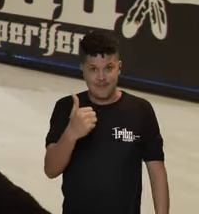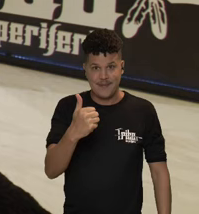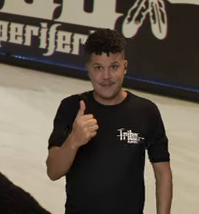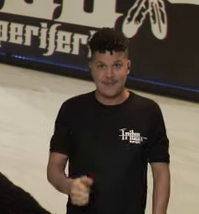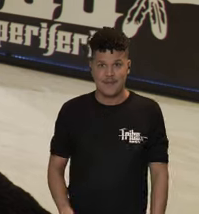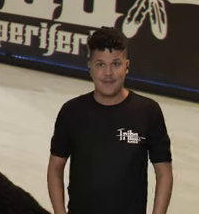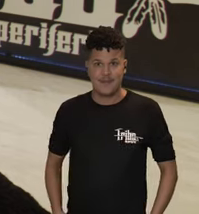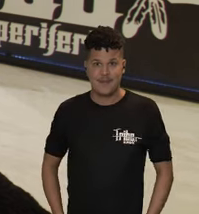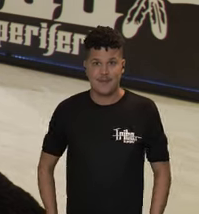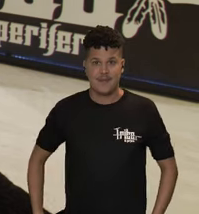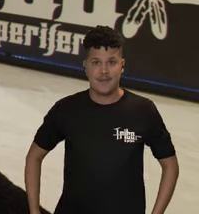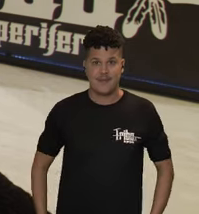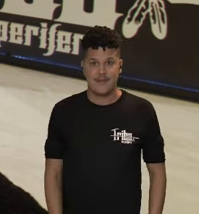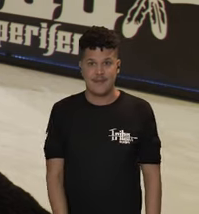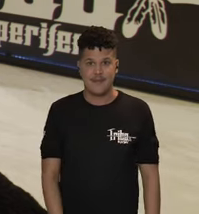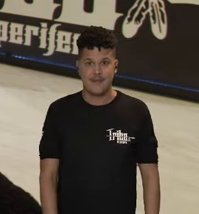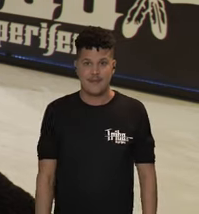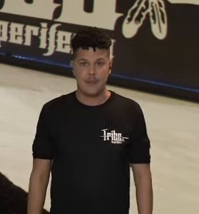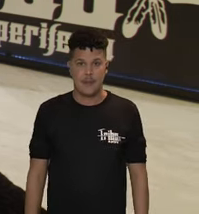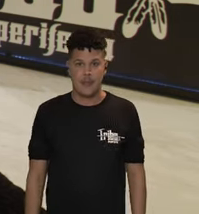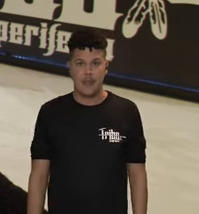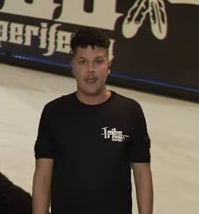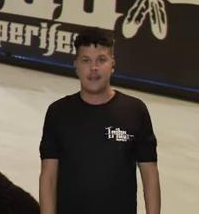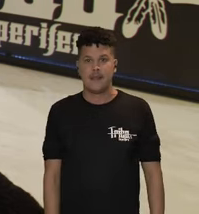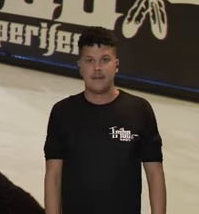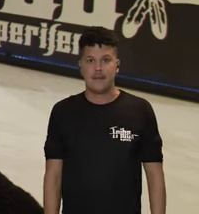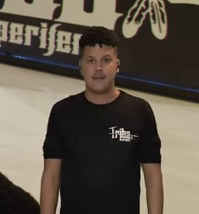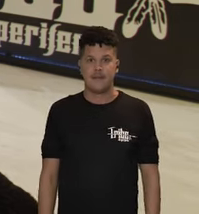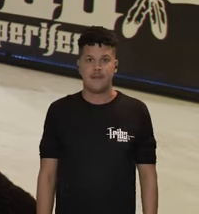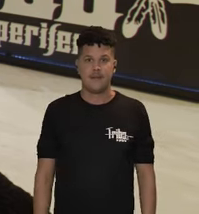junto. E agora aqui, ó.